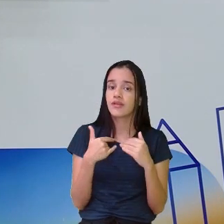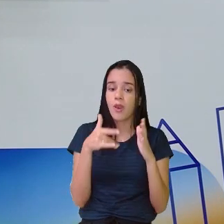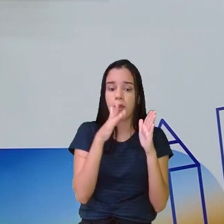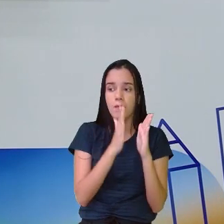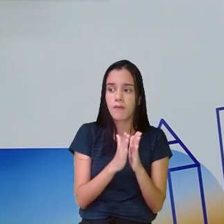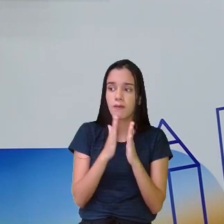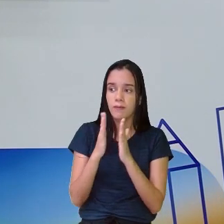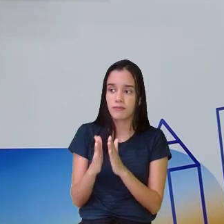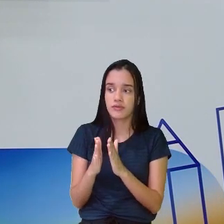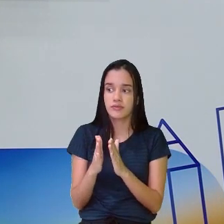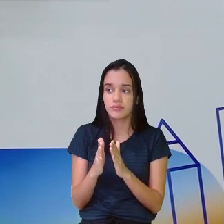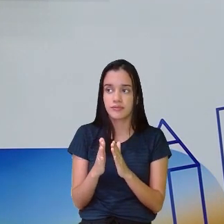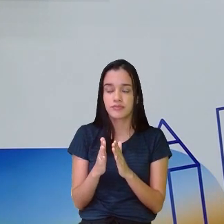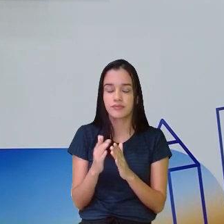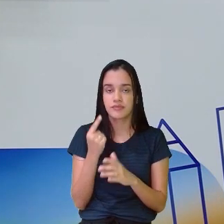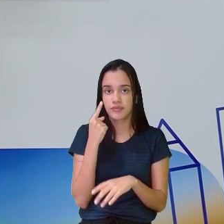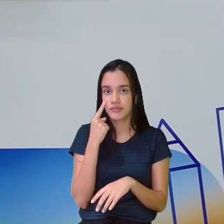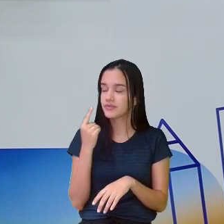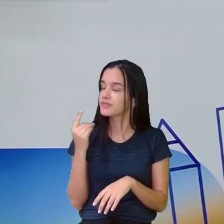partes.